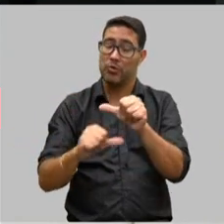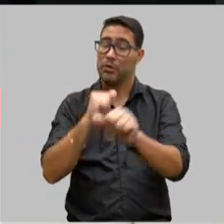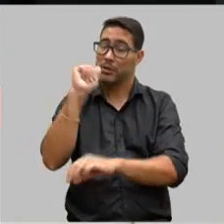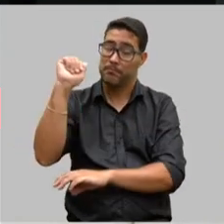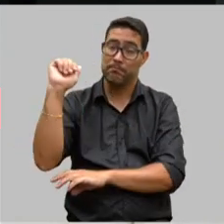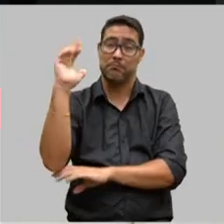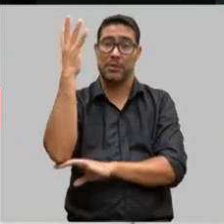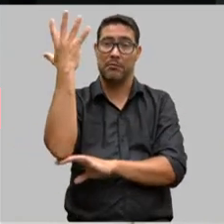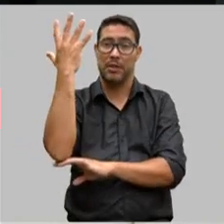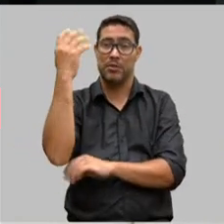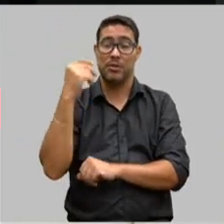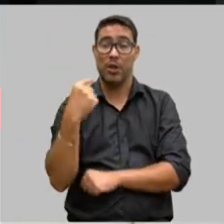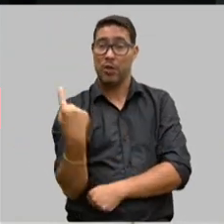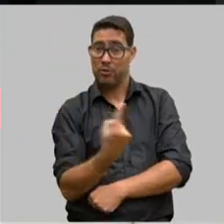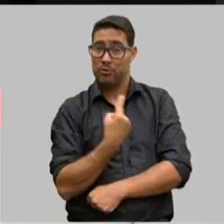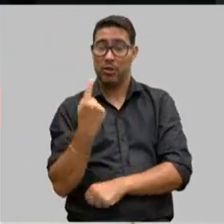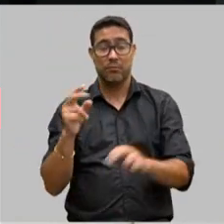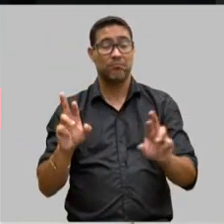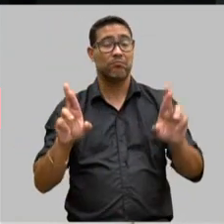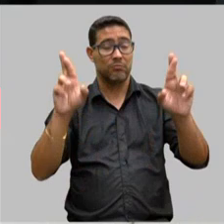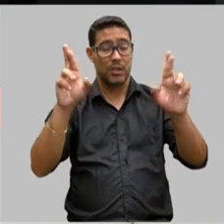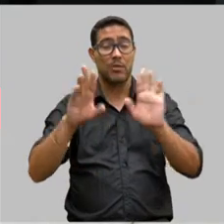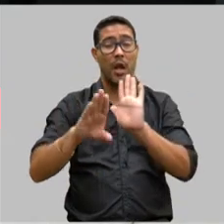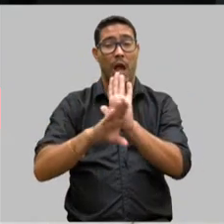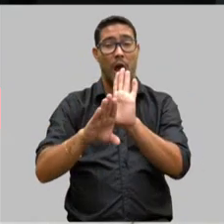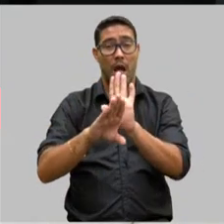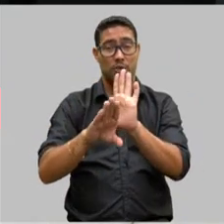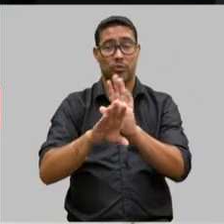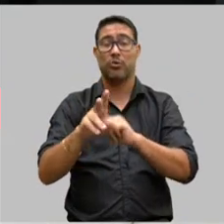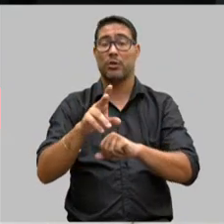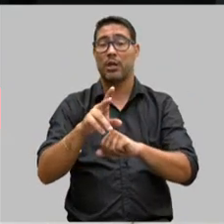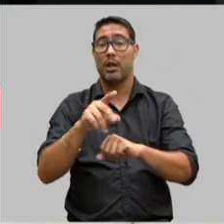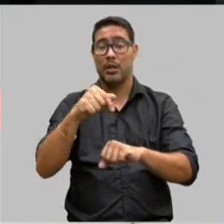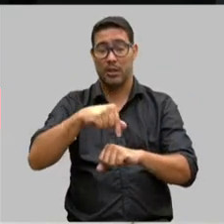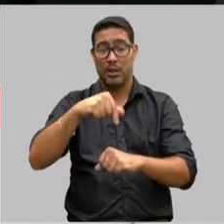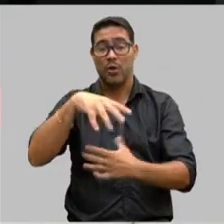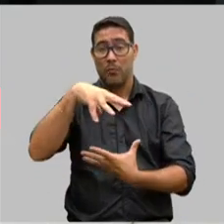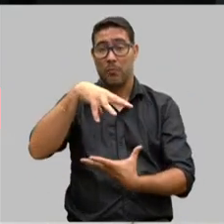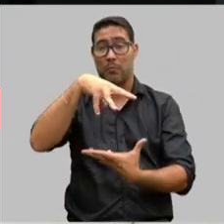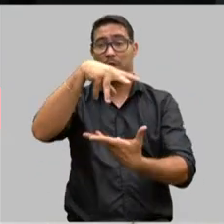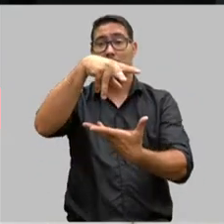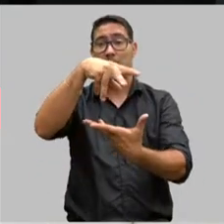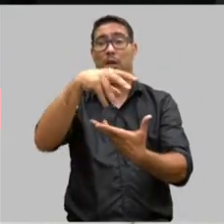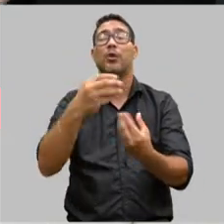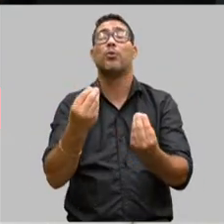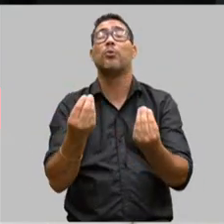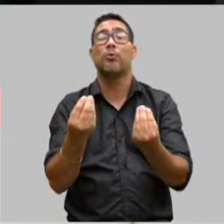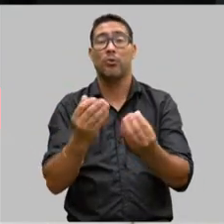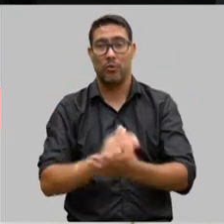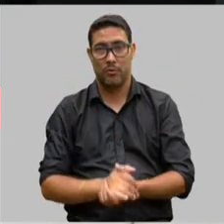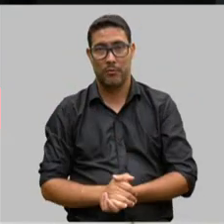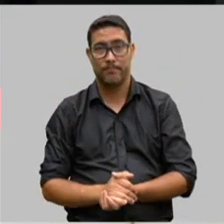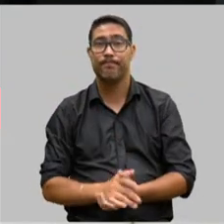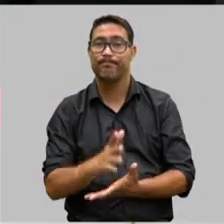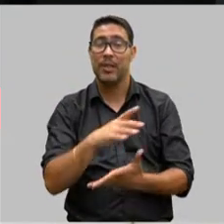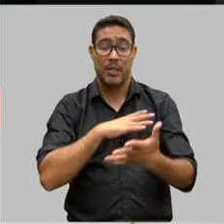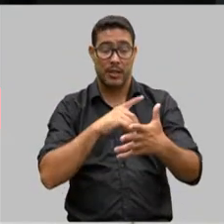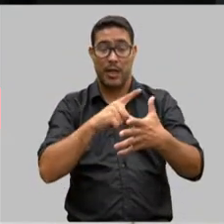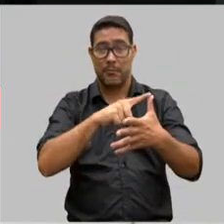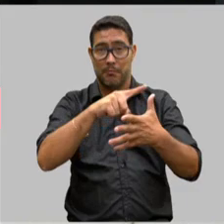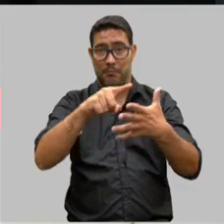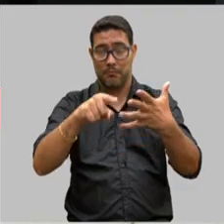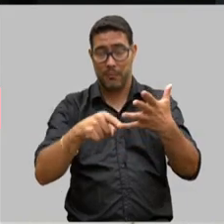ajudar o planeta? Bom, minha lista de sugestões. Primeiro de tudo, a gente usa a